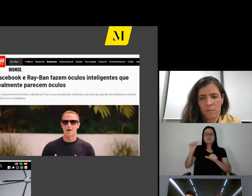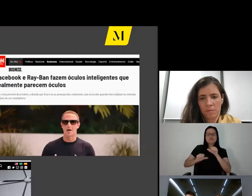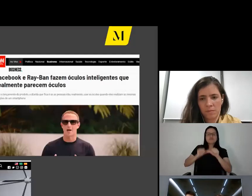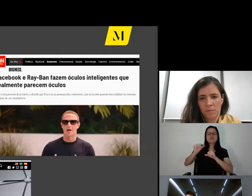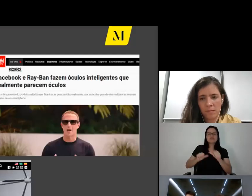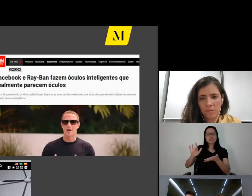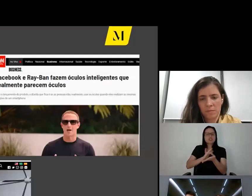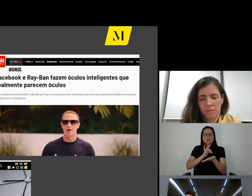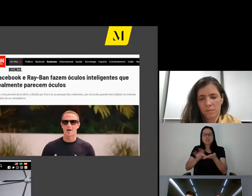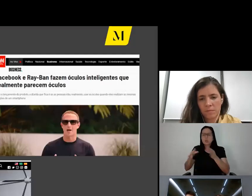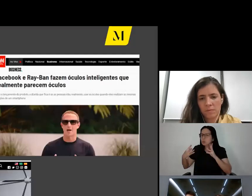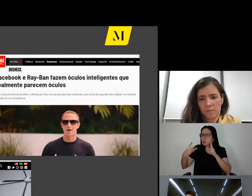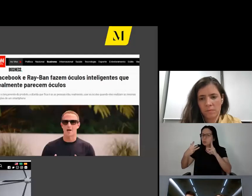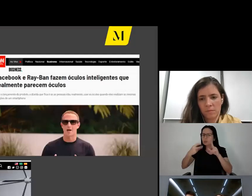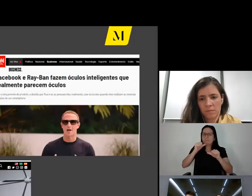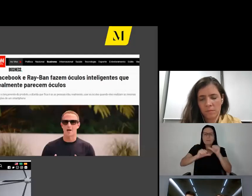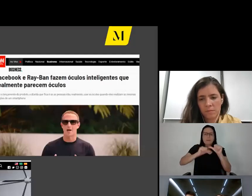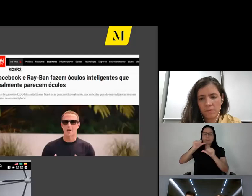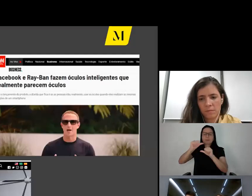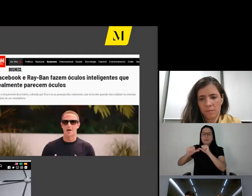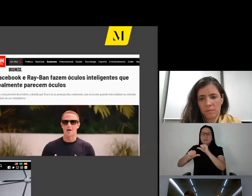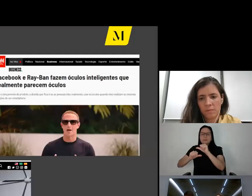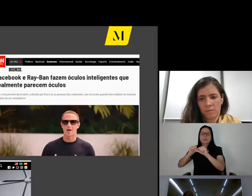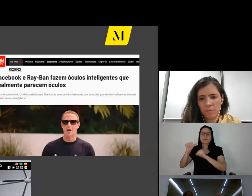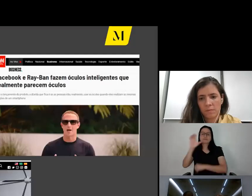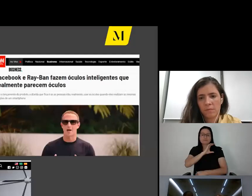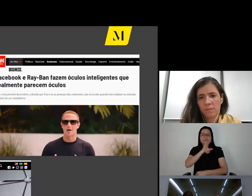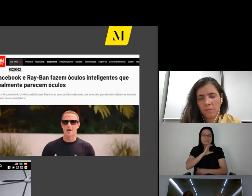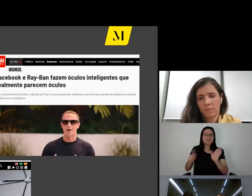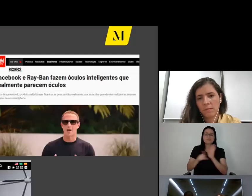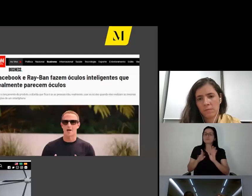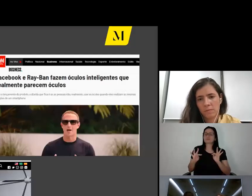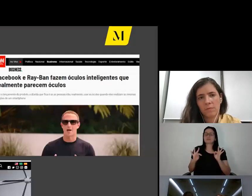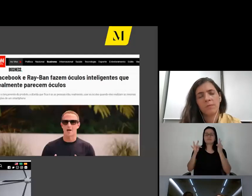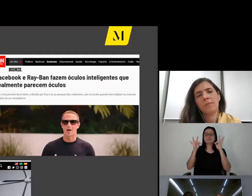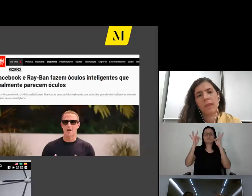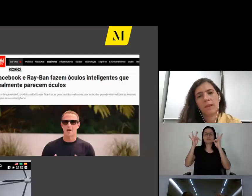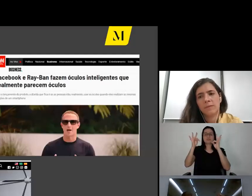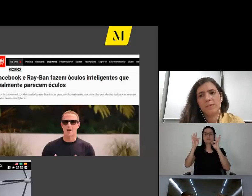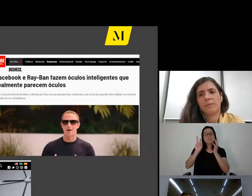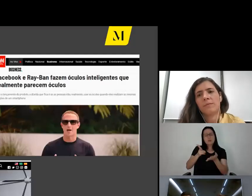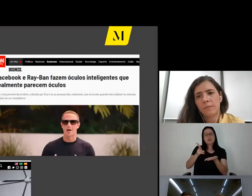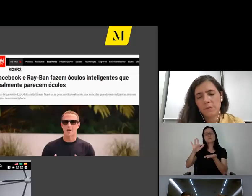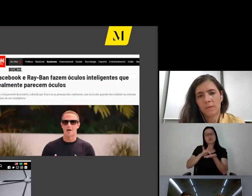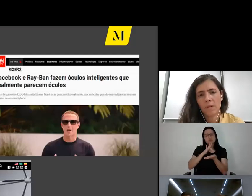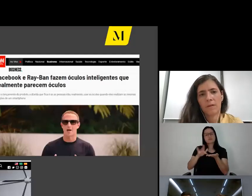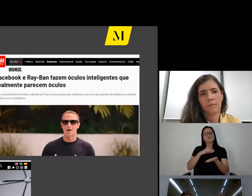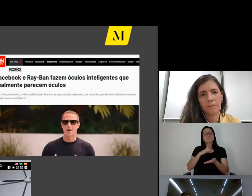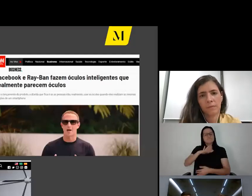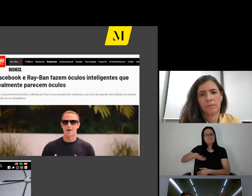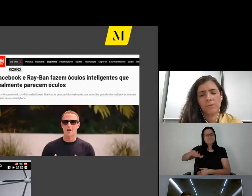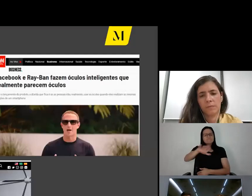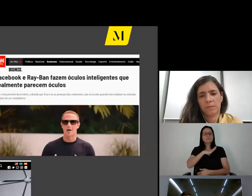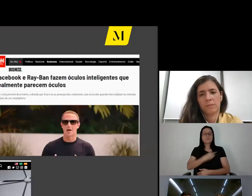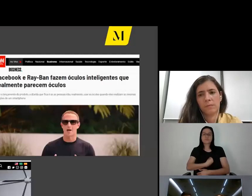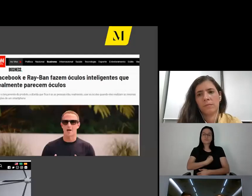e essa transformação cada vez mais tecnológica, cada vez mais digital, ela está presente no nosso dia a dia e é,